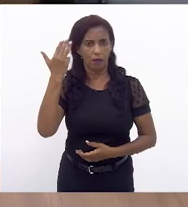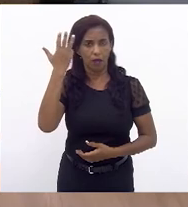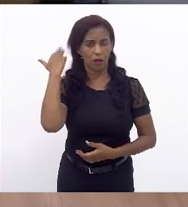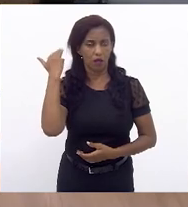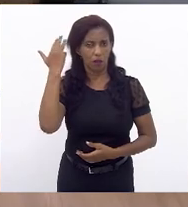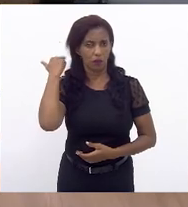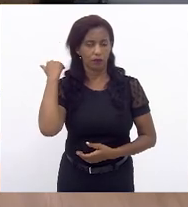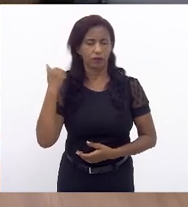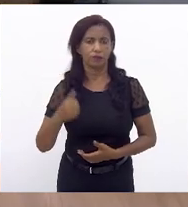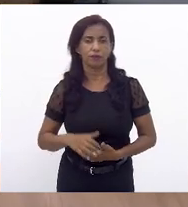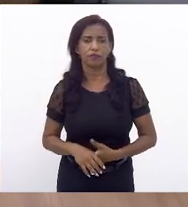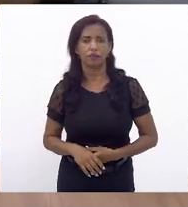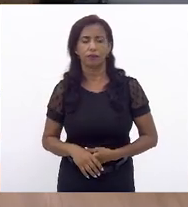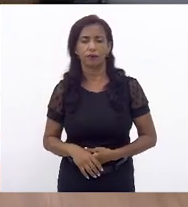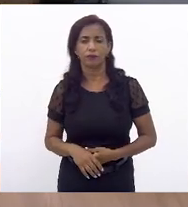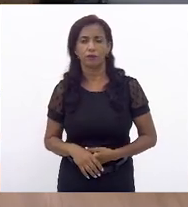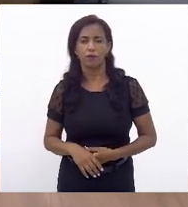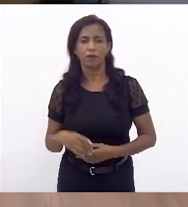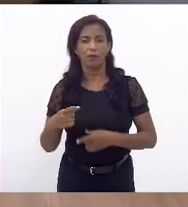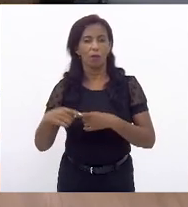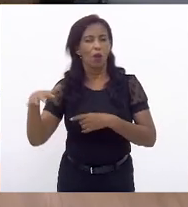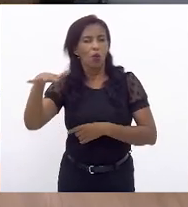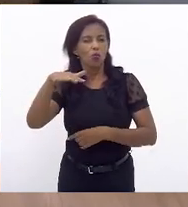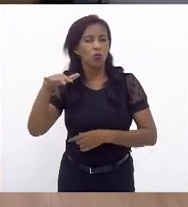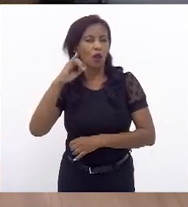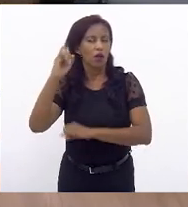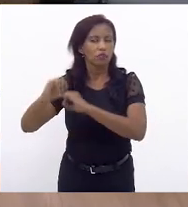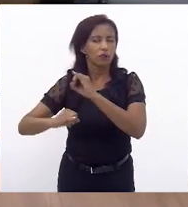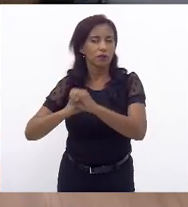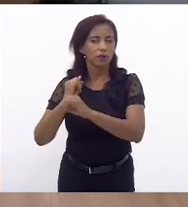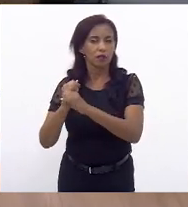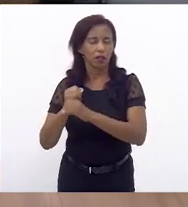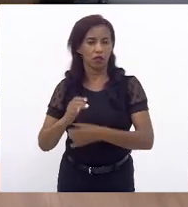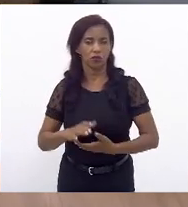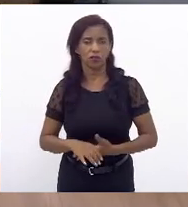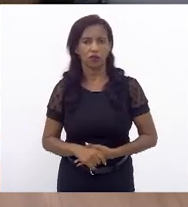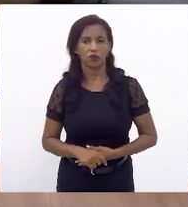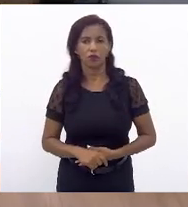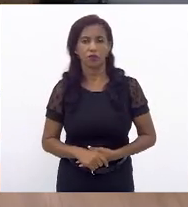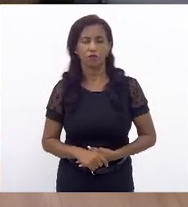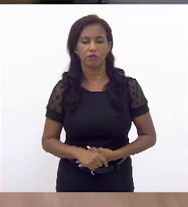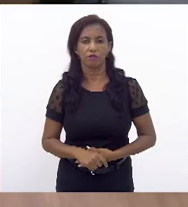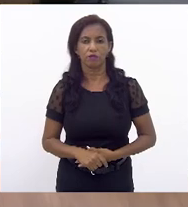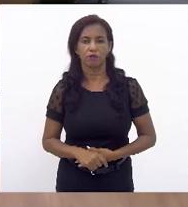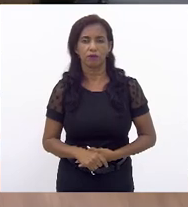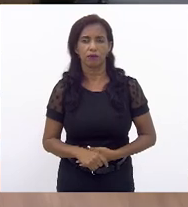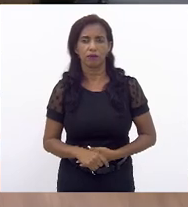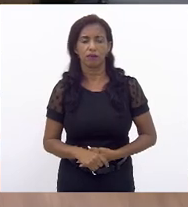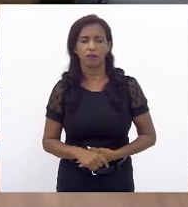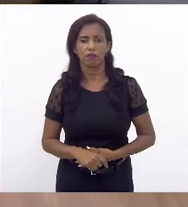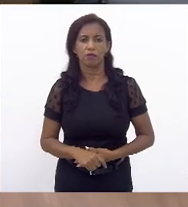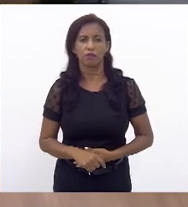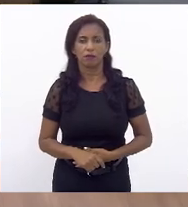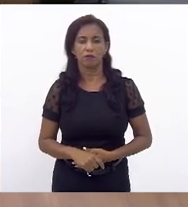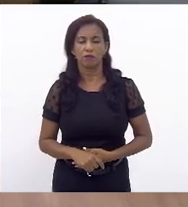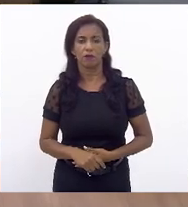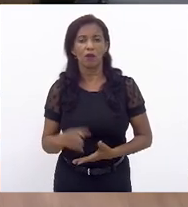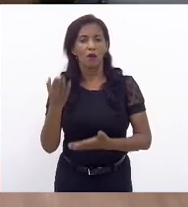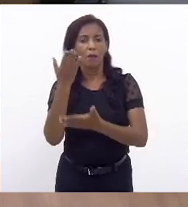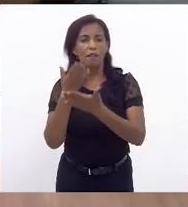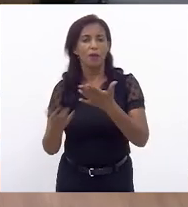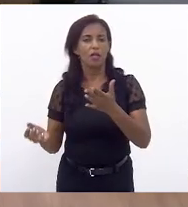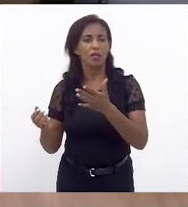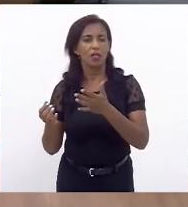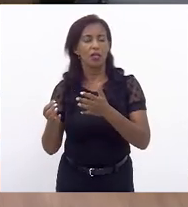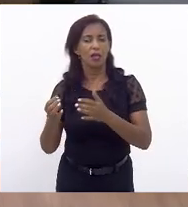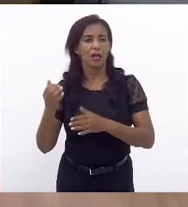sim. Eu vou entrar para uma região. Isso, queria consignar meu voto sim, porque eu vou entrar numa região que eu vou perder o sinal